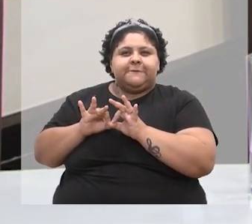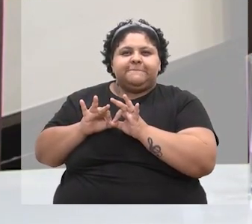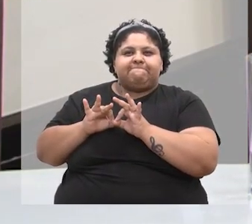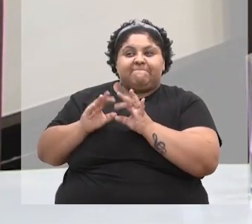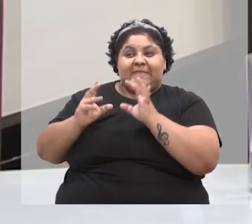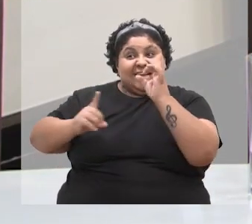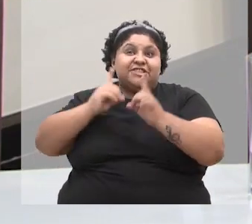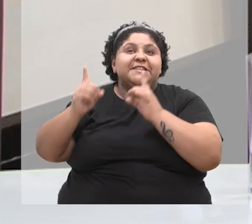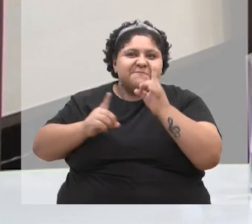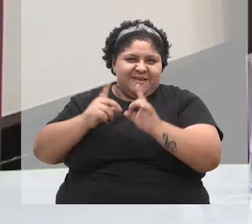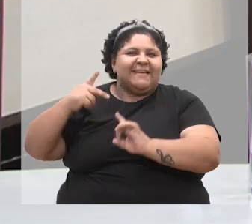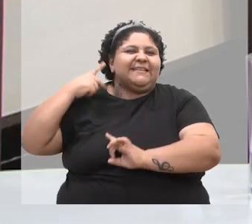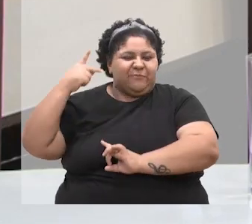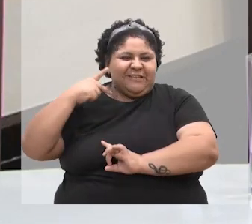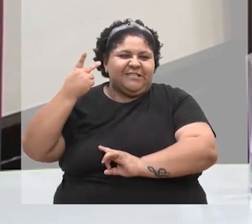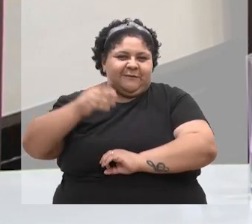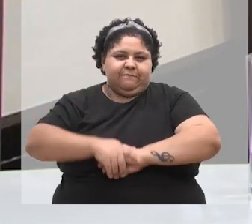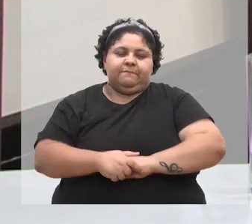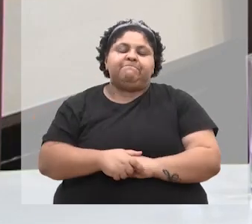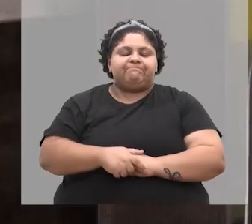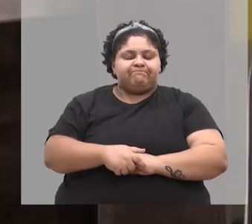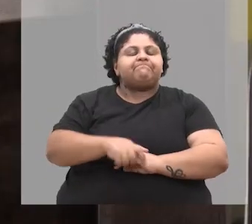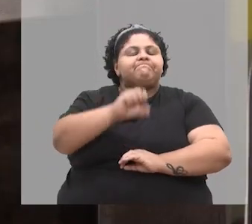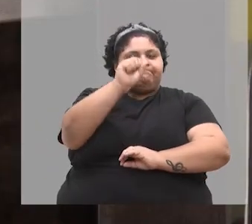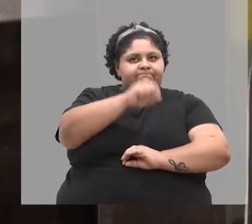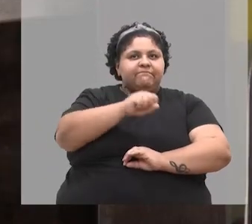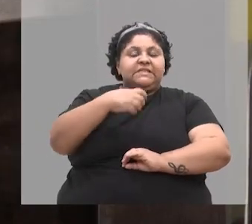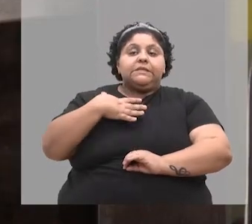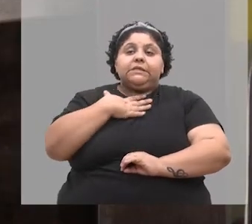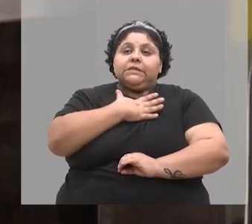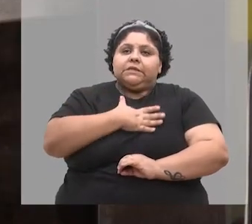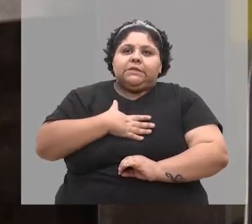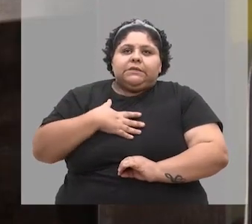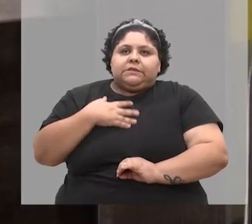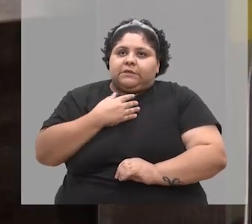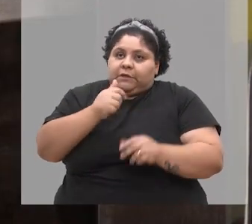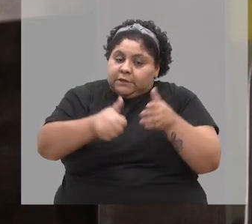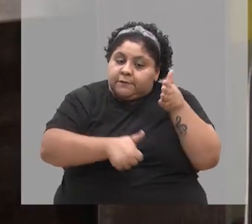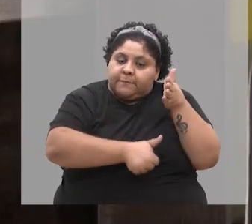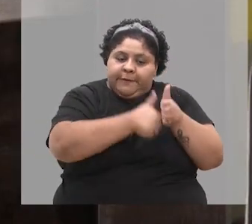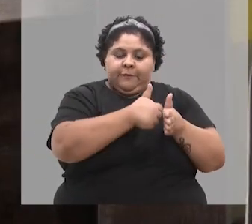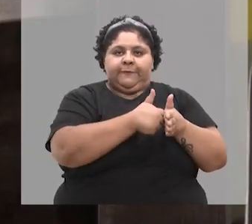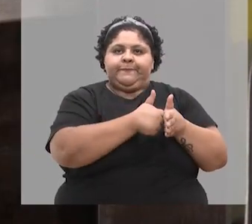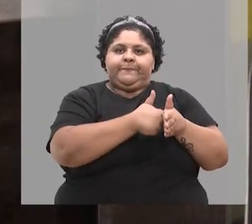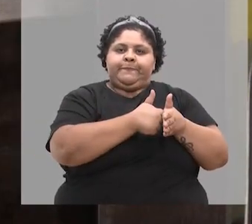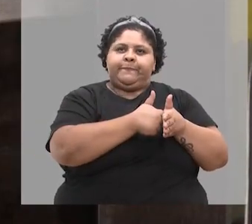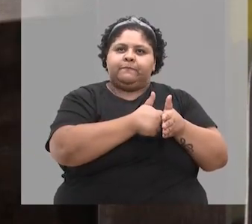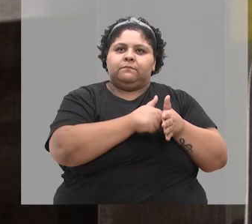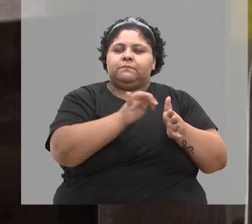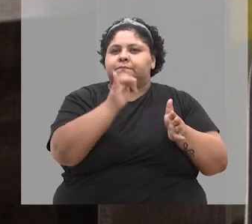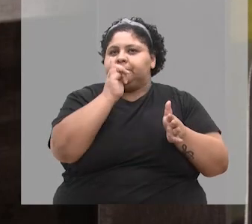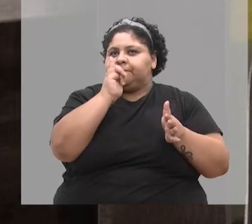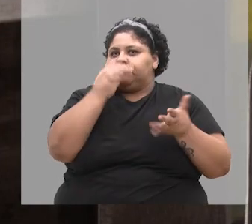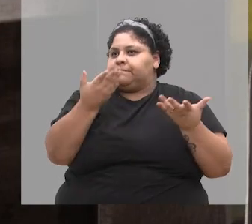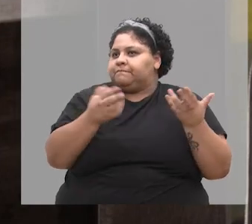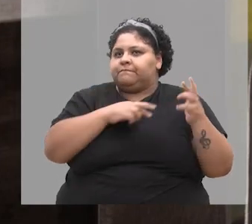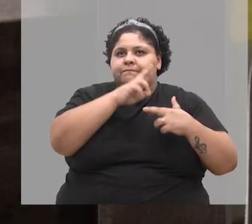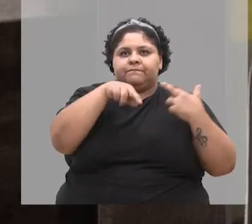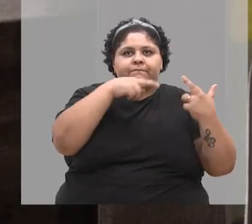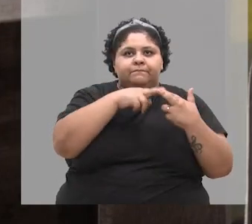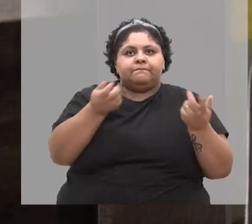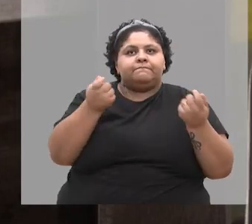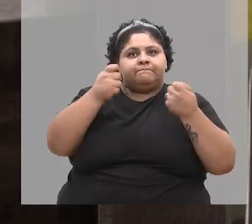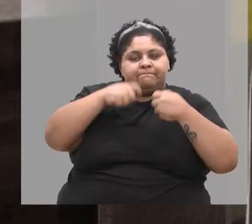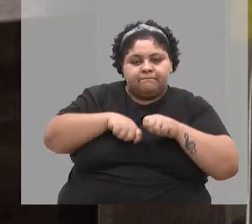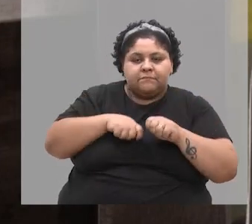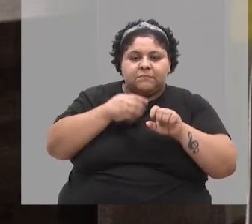assim, a própria dinâmica da política. Exatamente, e é uma forma da gente viabilizar, por exemplo, essas